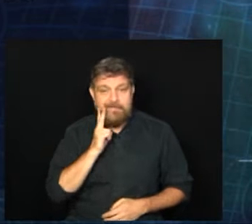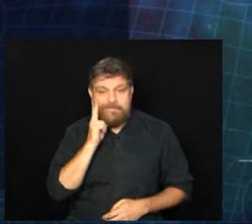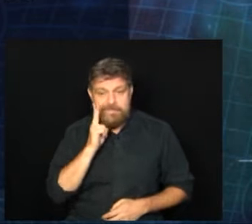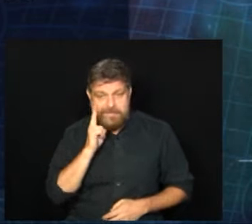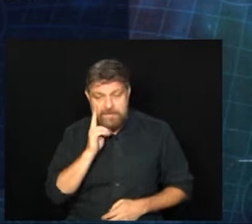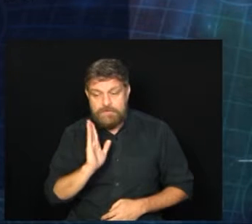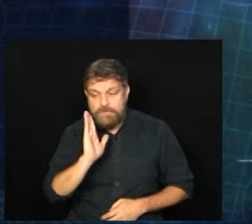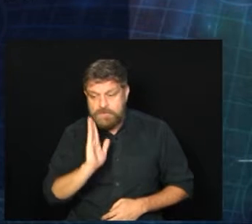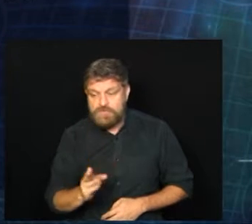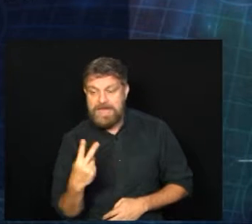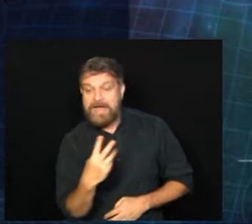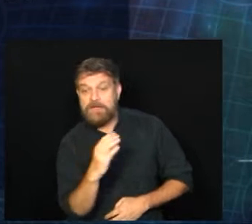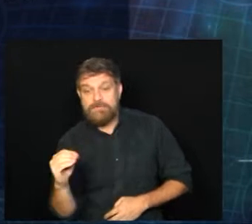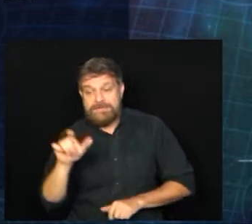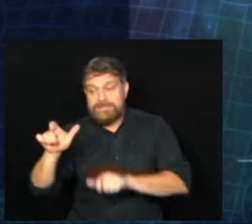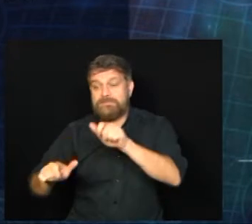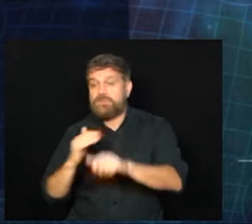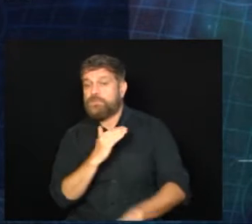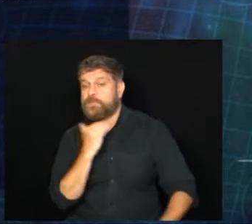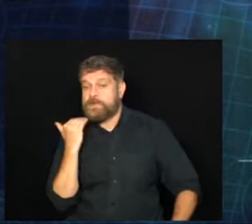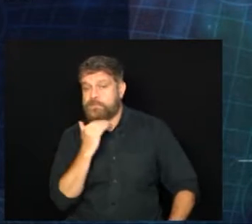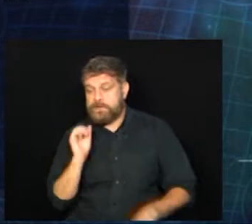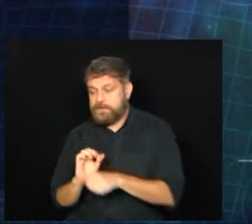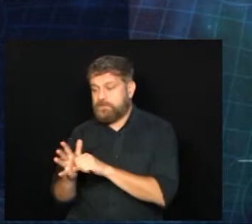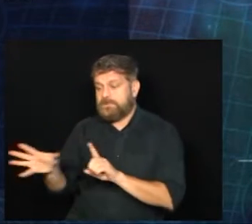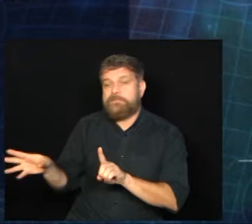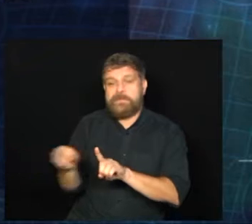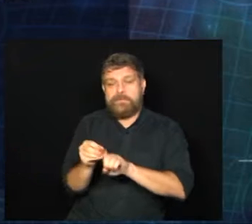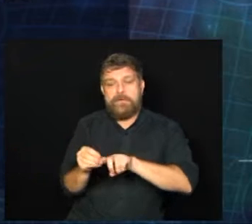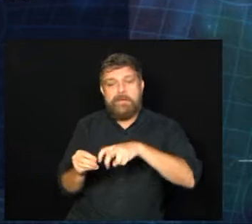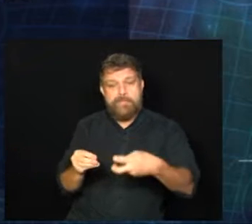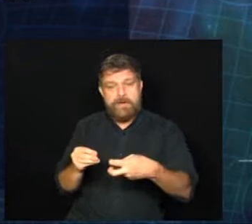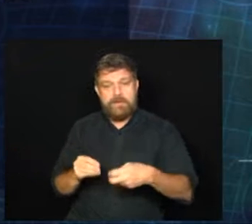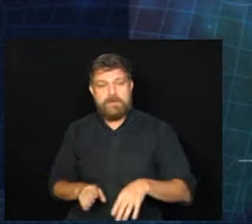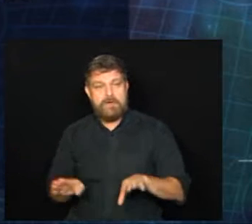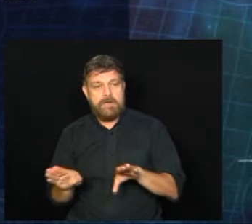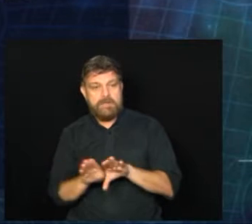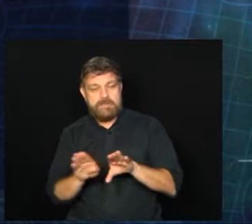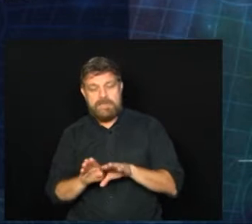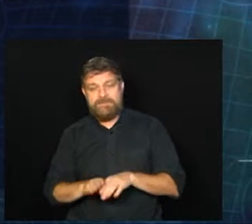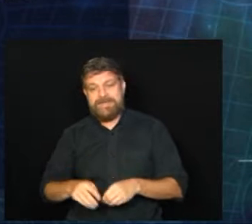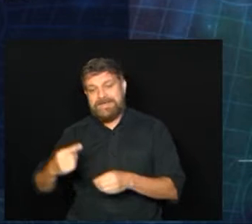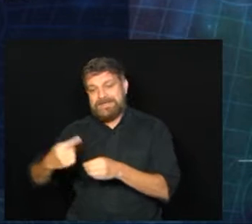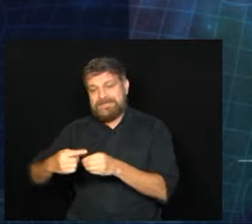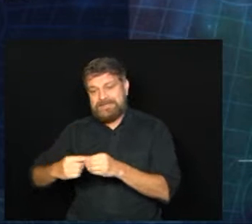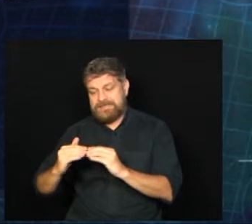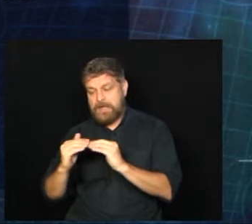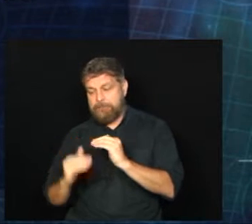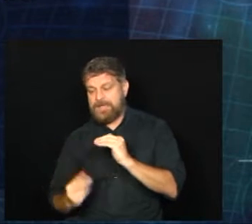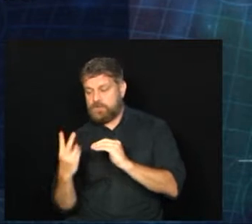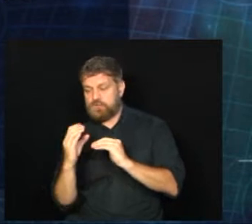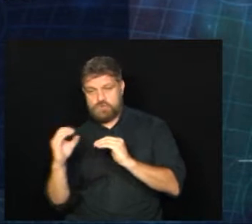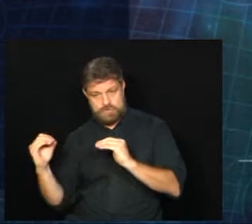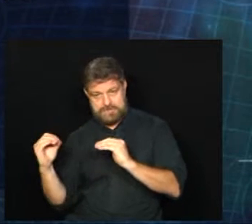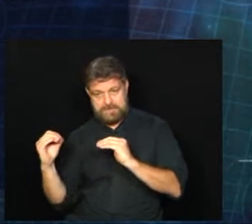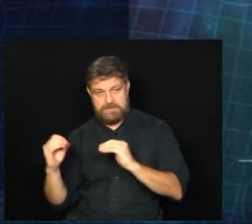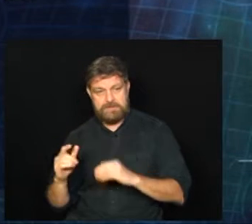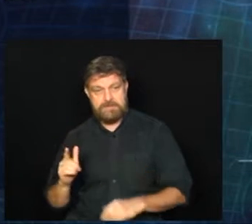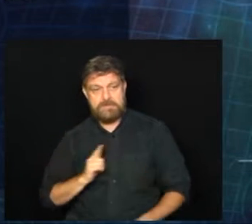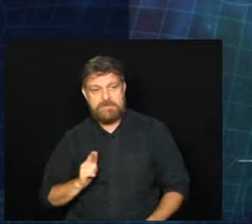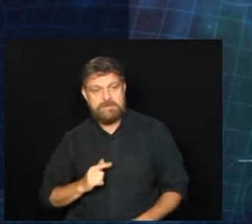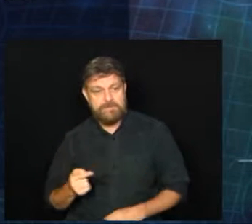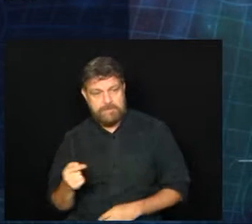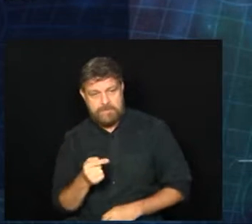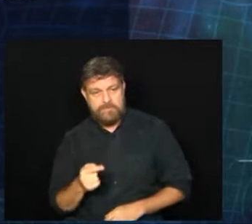marca dos 200 óbitos devido à Covid-19. E vamos falar, então, dos municípios com menos de 200 mortes confirmadas devido à